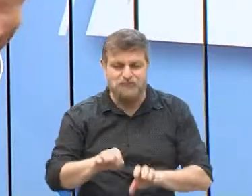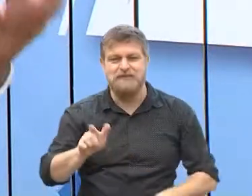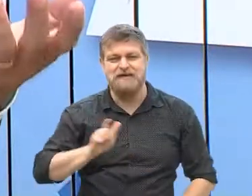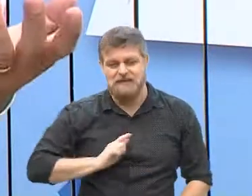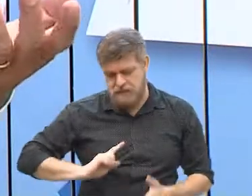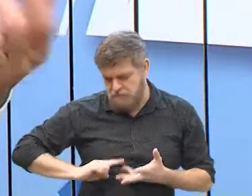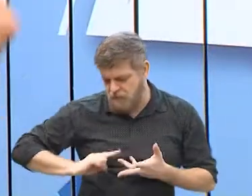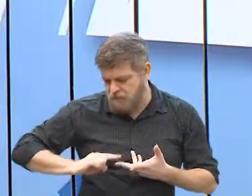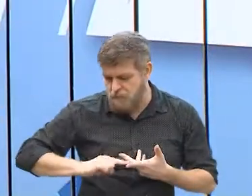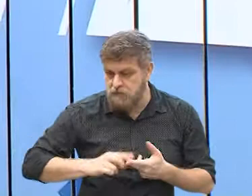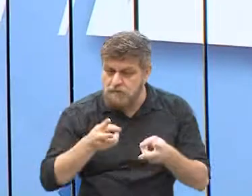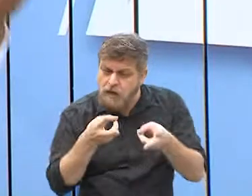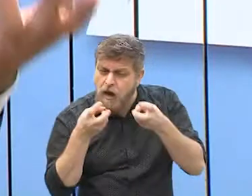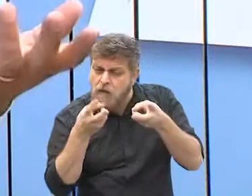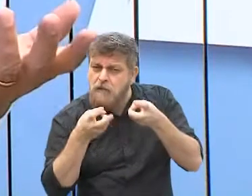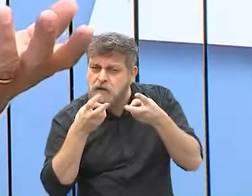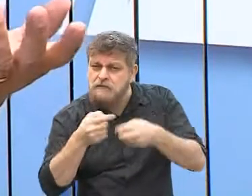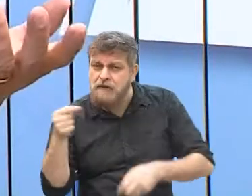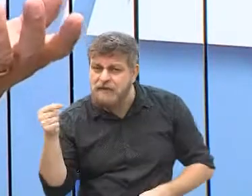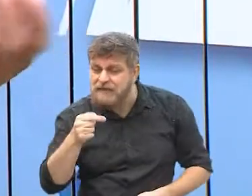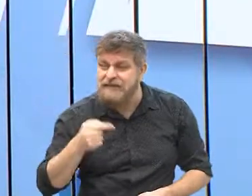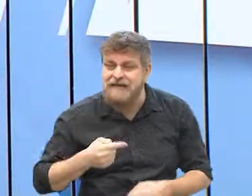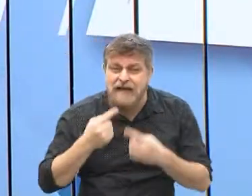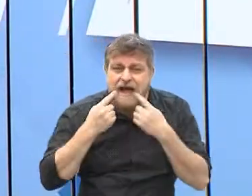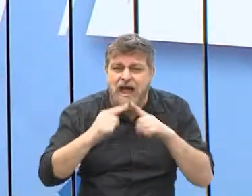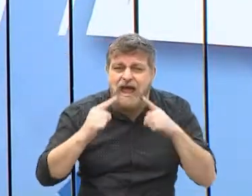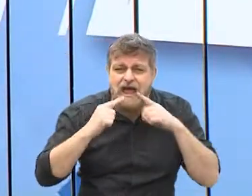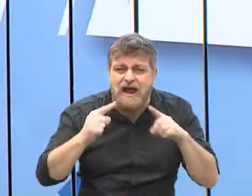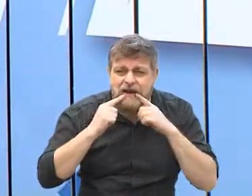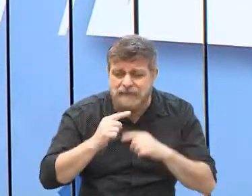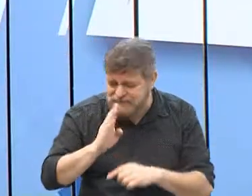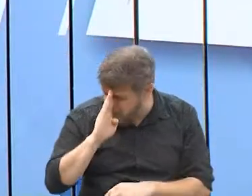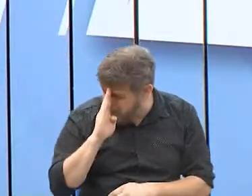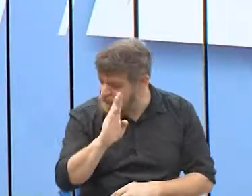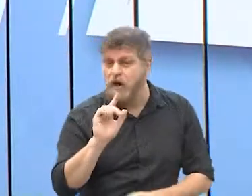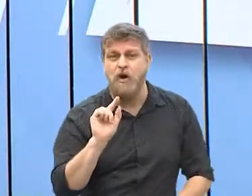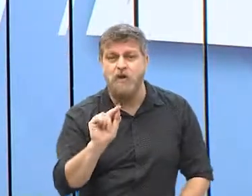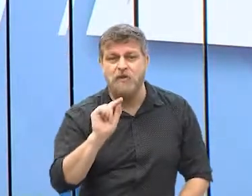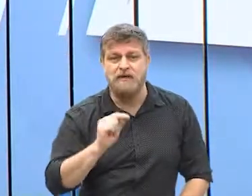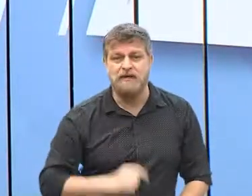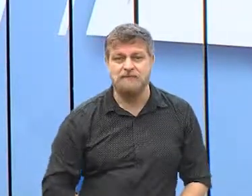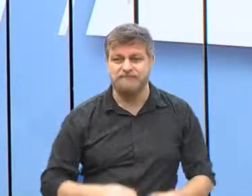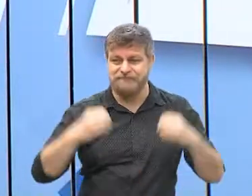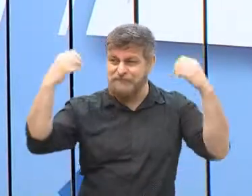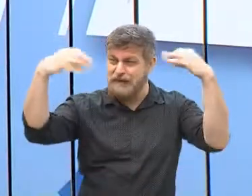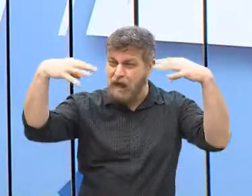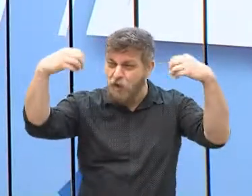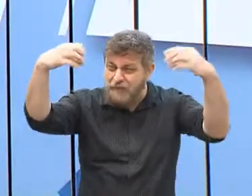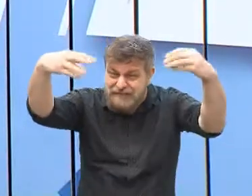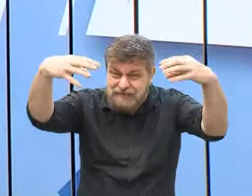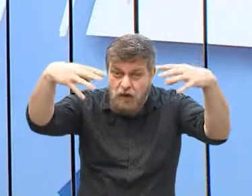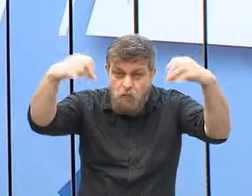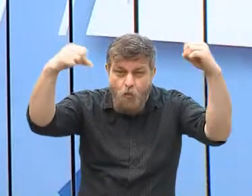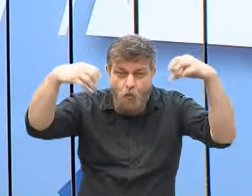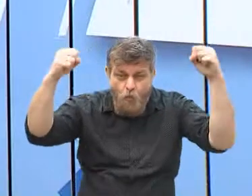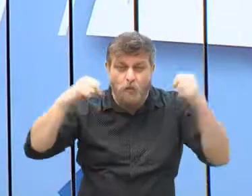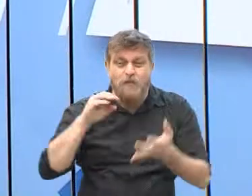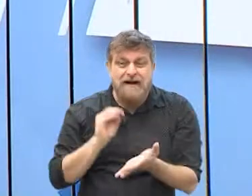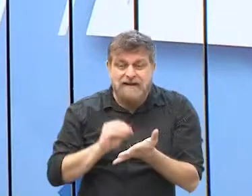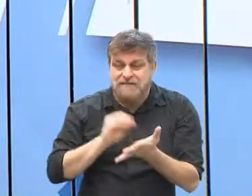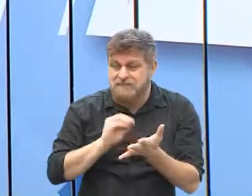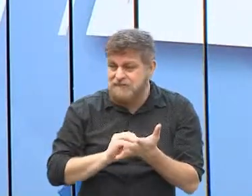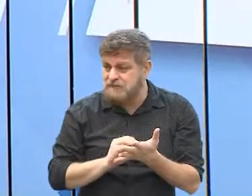E ali você percebe que uma das principais queixas de parte da população era a questão da falta de iluminação, pela sensação